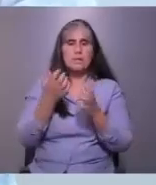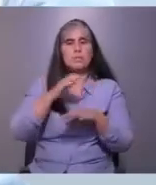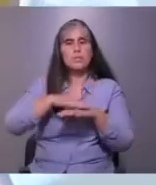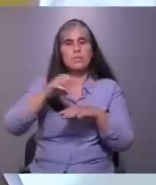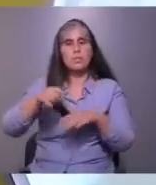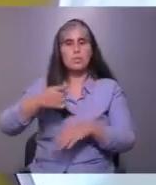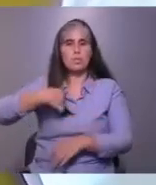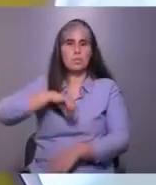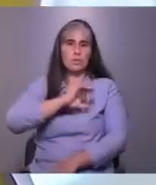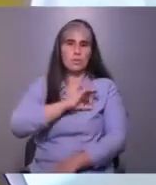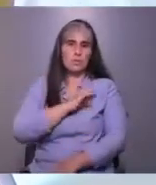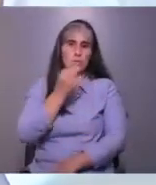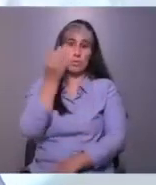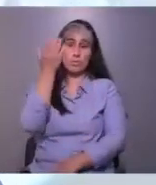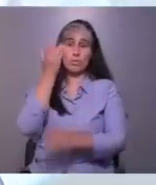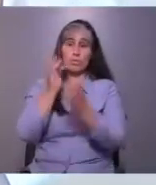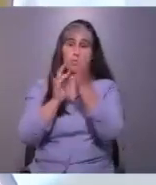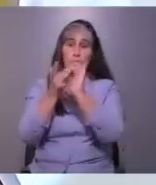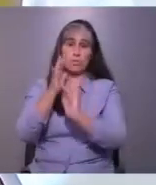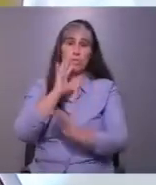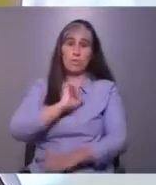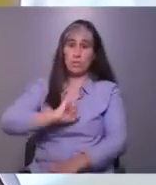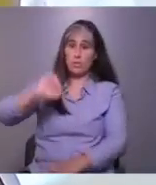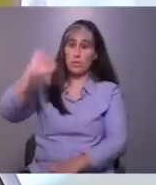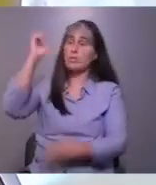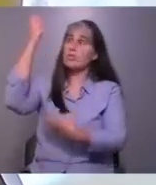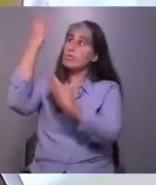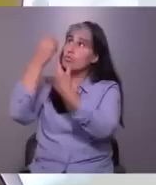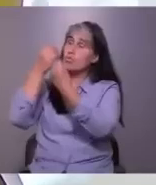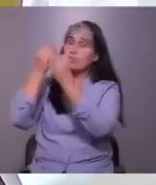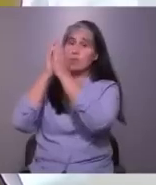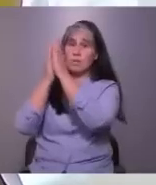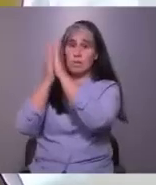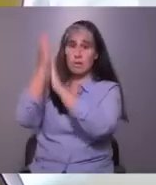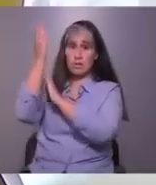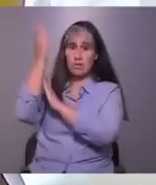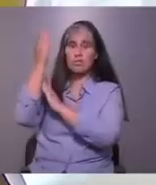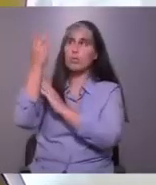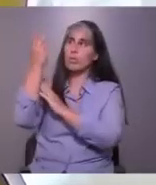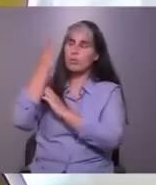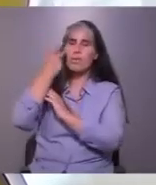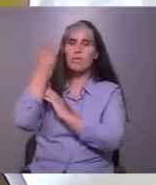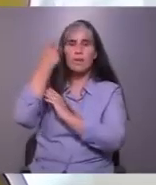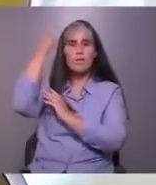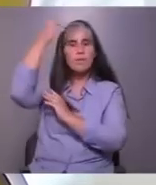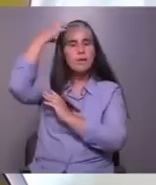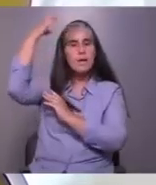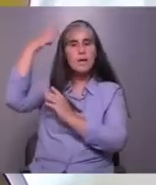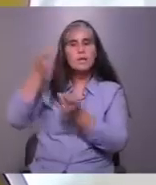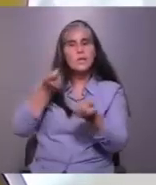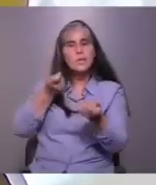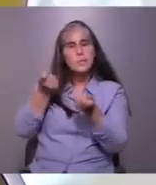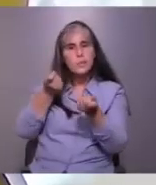nosso Senhor Jesus Cristo, vosso Filho, que é Deus, e convosco vive e reina na unidade do